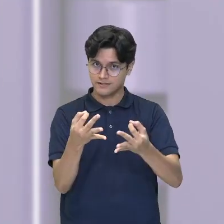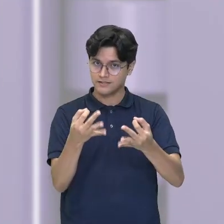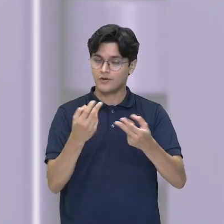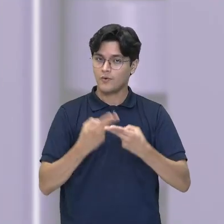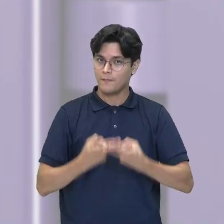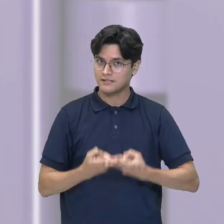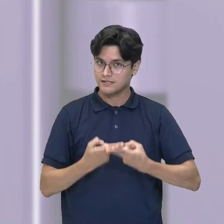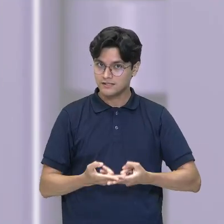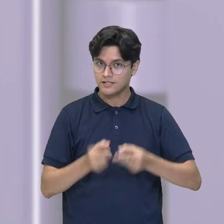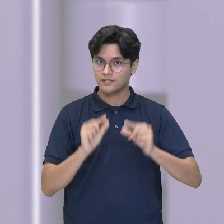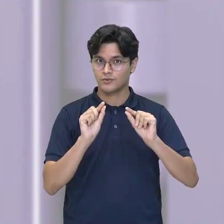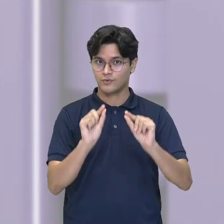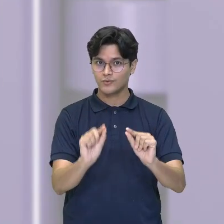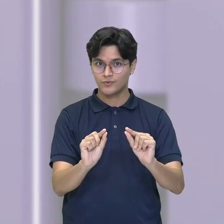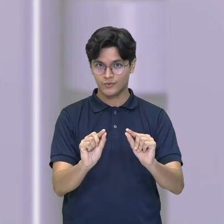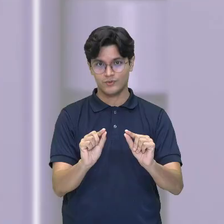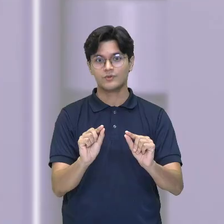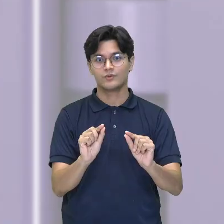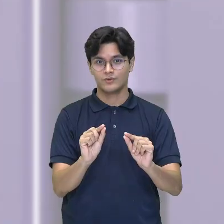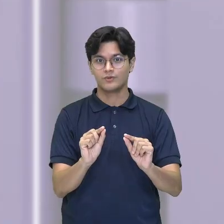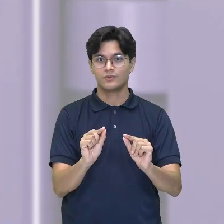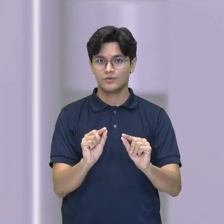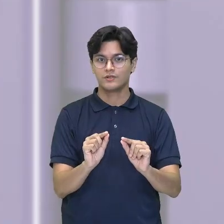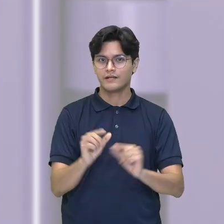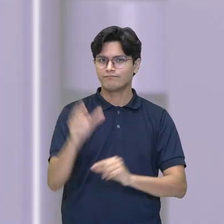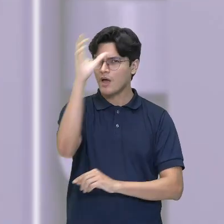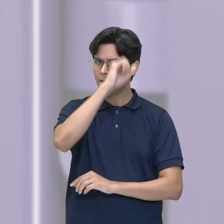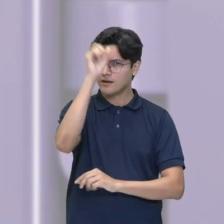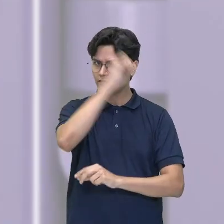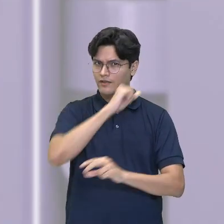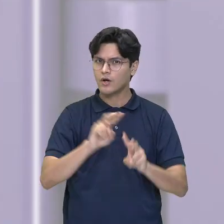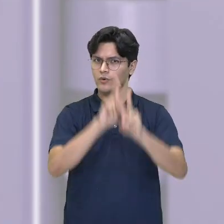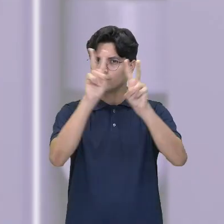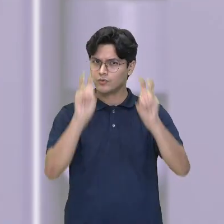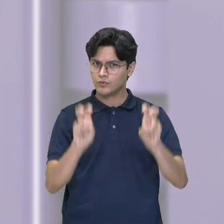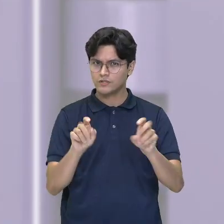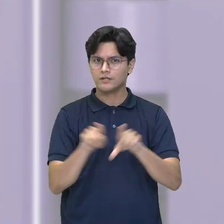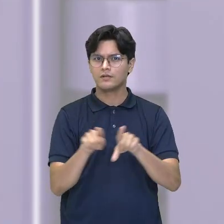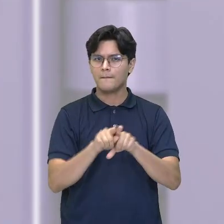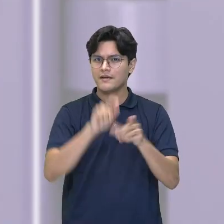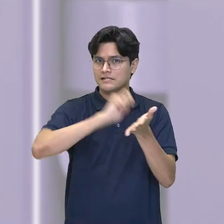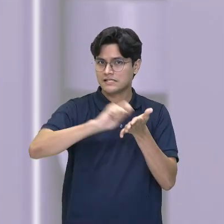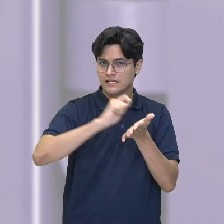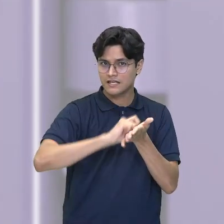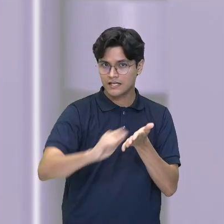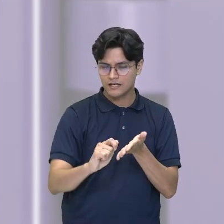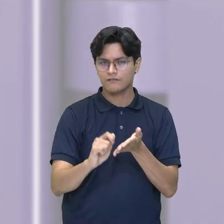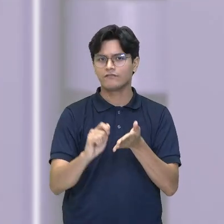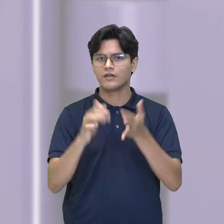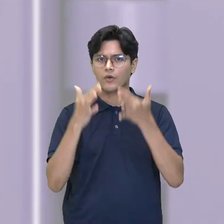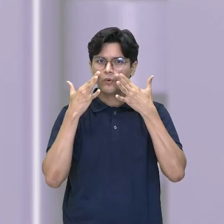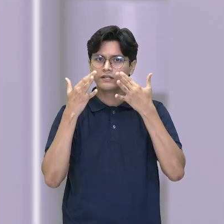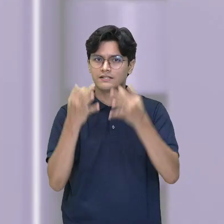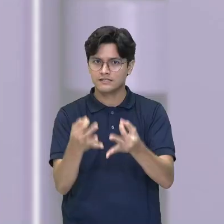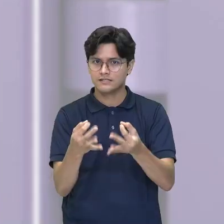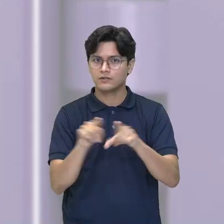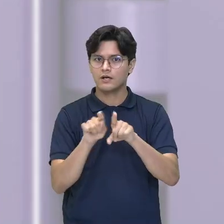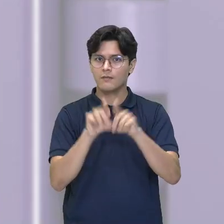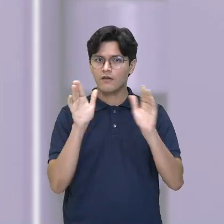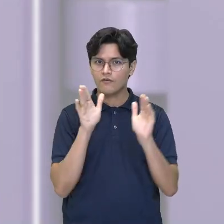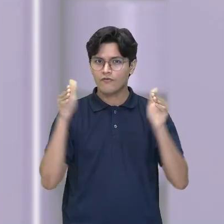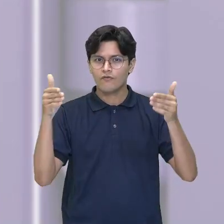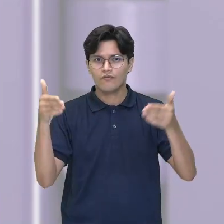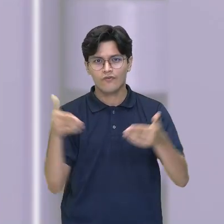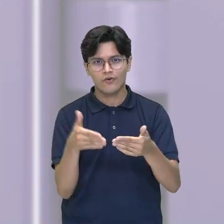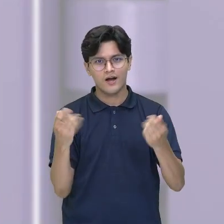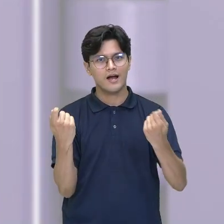paciência, abraçar esse tema de hoje, escrever com atenção e dar o nosso foco necessário